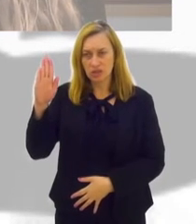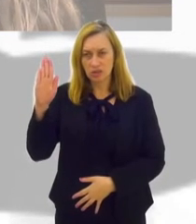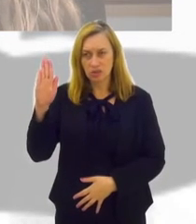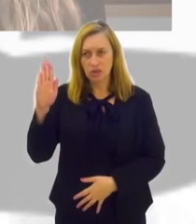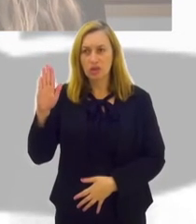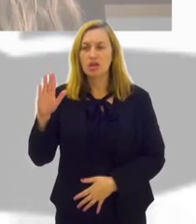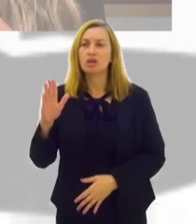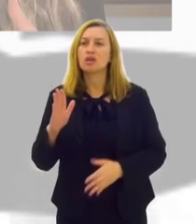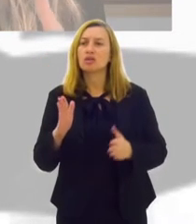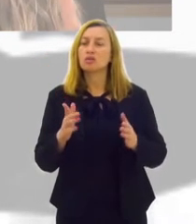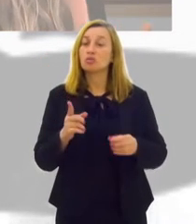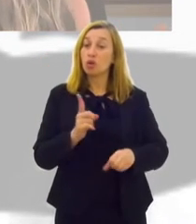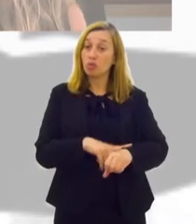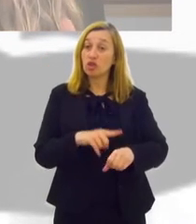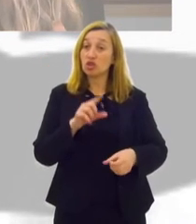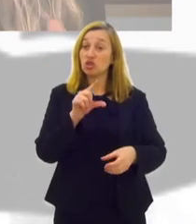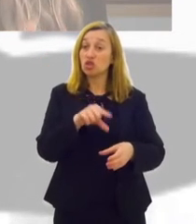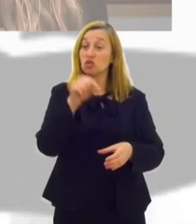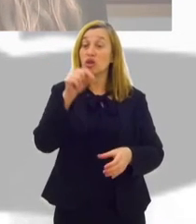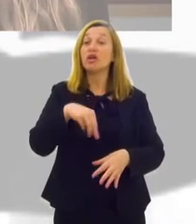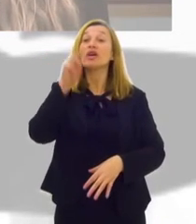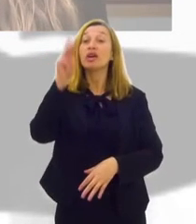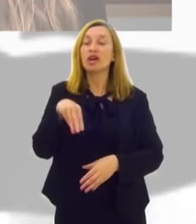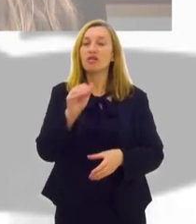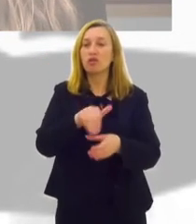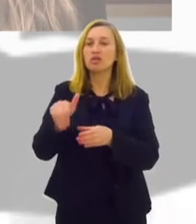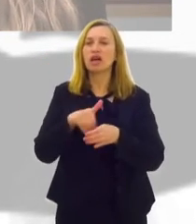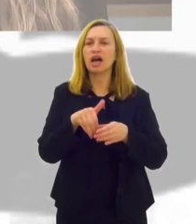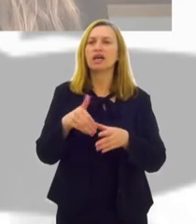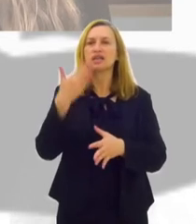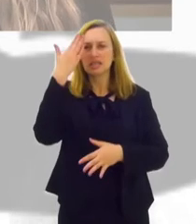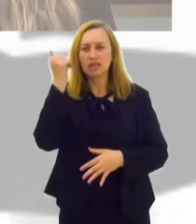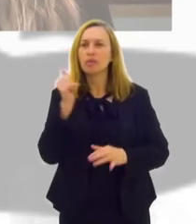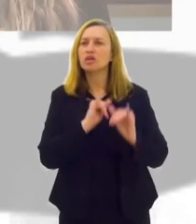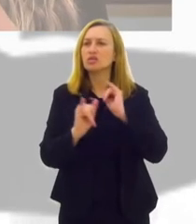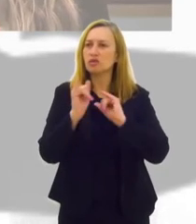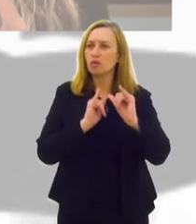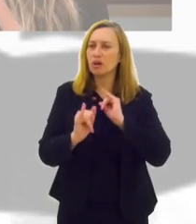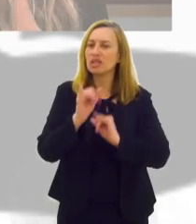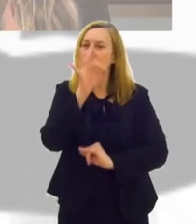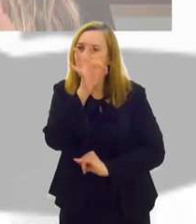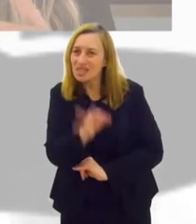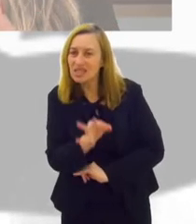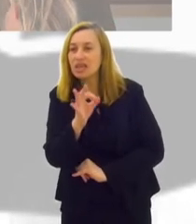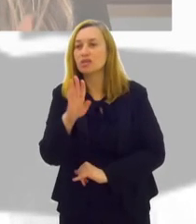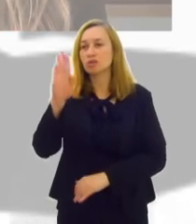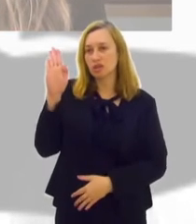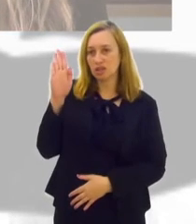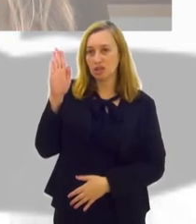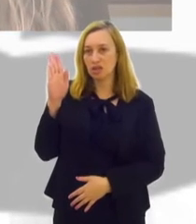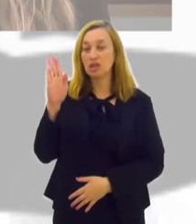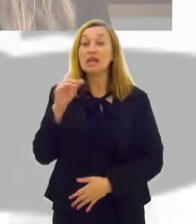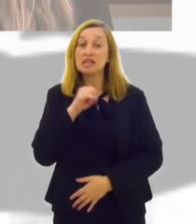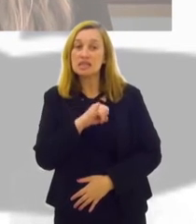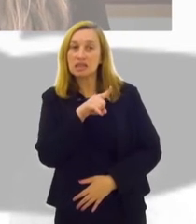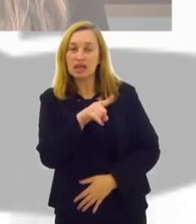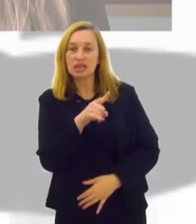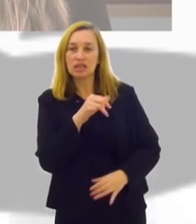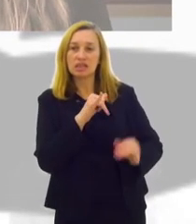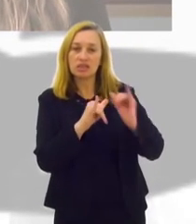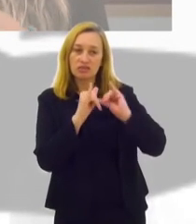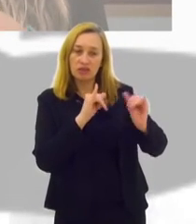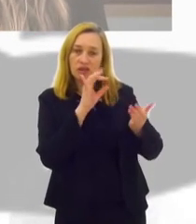candidato? Quer dizer, nós estamos na hora de decidir em quem iremos votar. Queremos saber as informações sobre o candidato, se aquilo que está